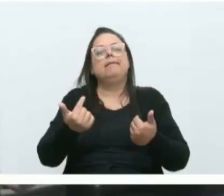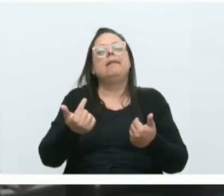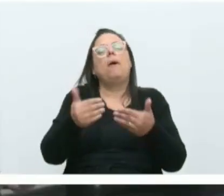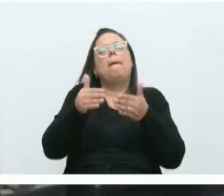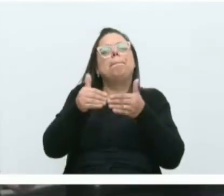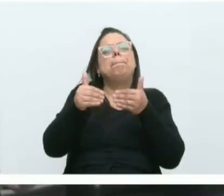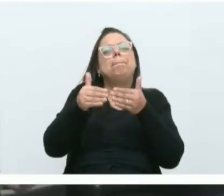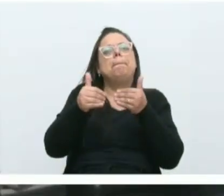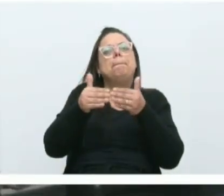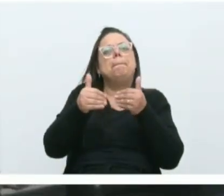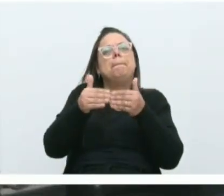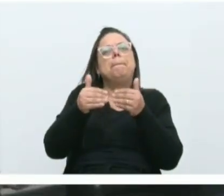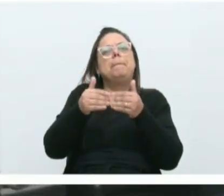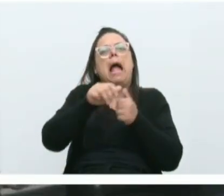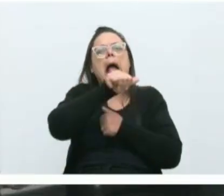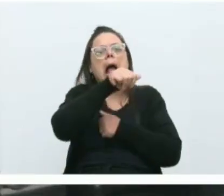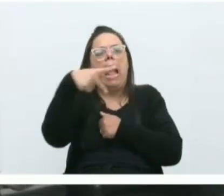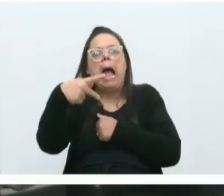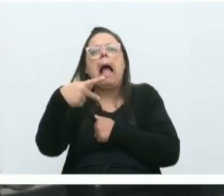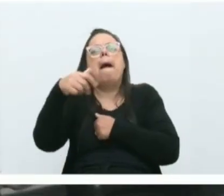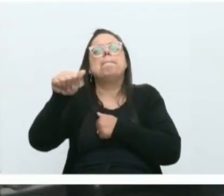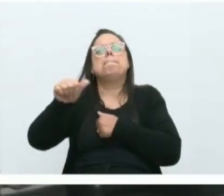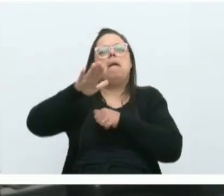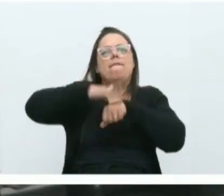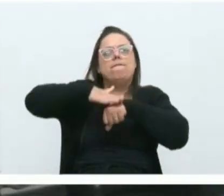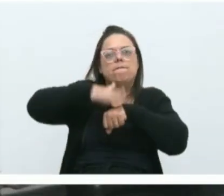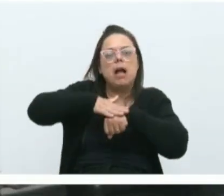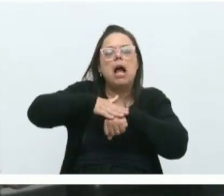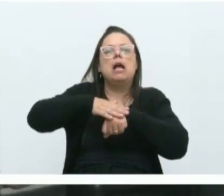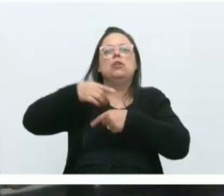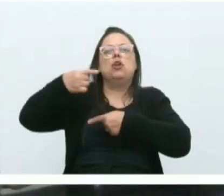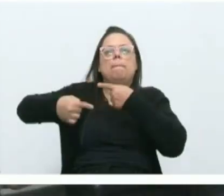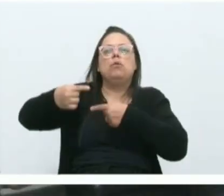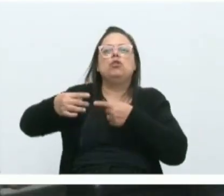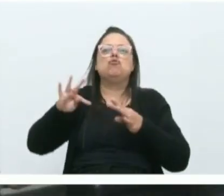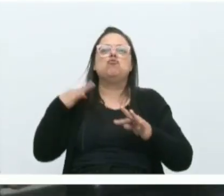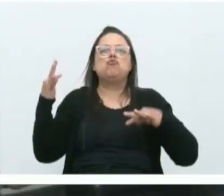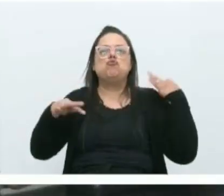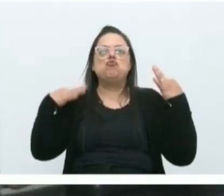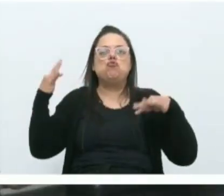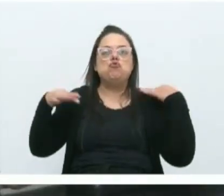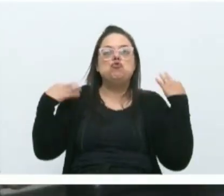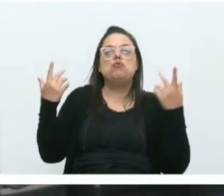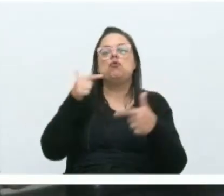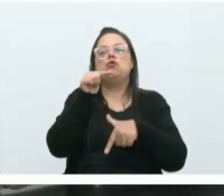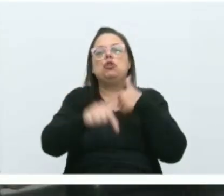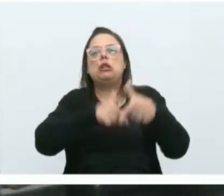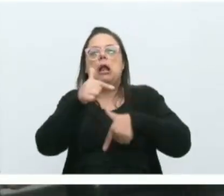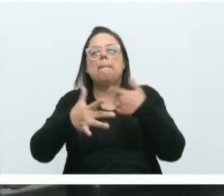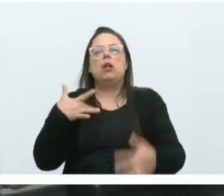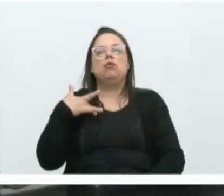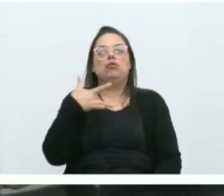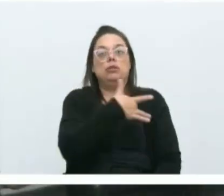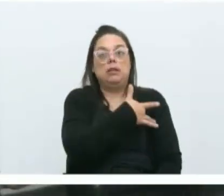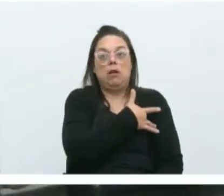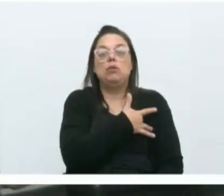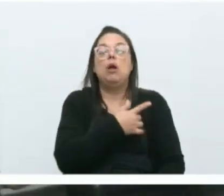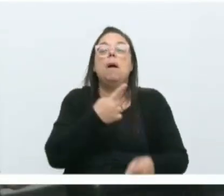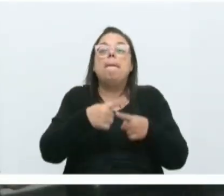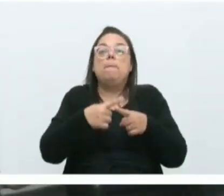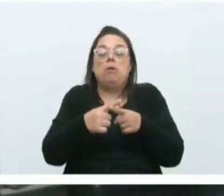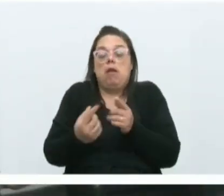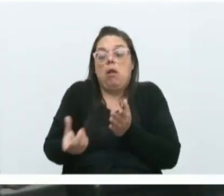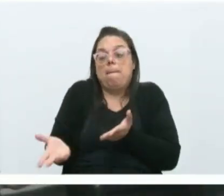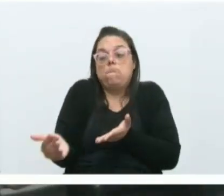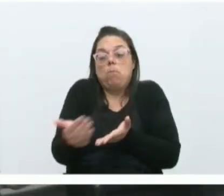que a APA faz, pela política que pode ser de turismo, de emprego, de saúde, porque a gente, além de aumentar a arrecadação,